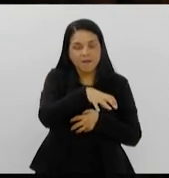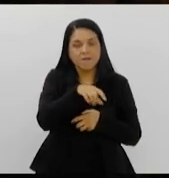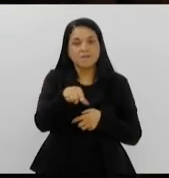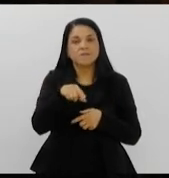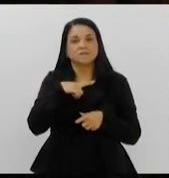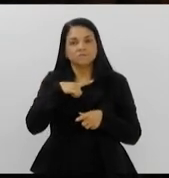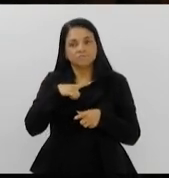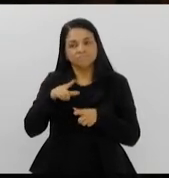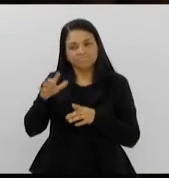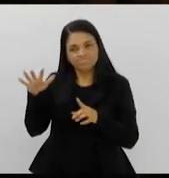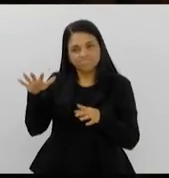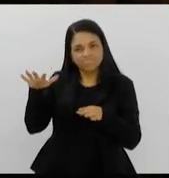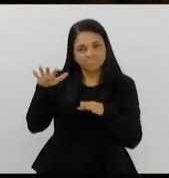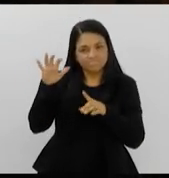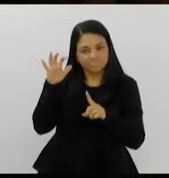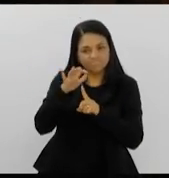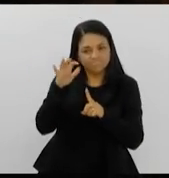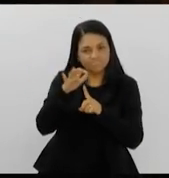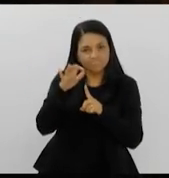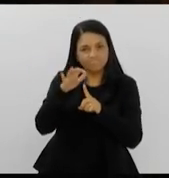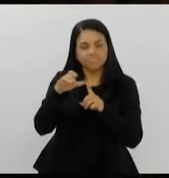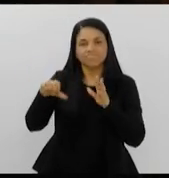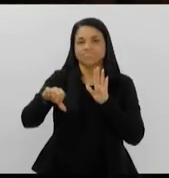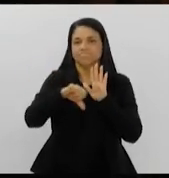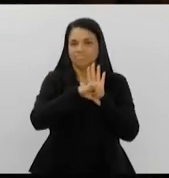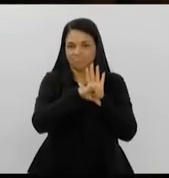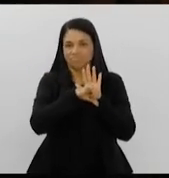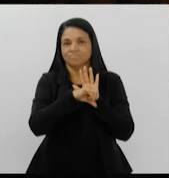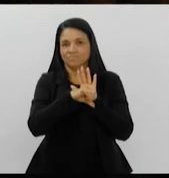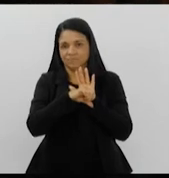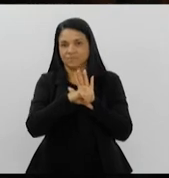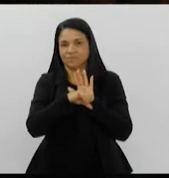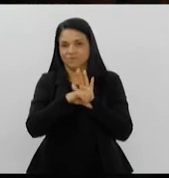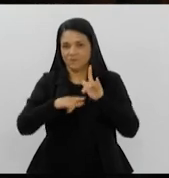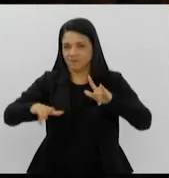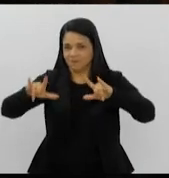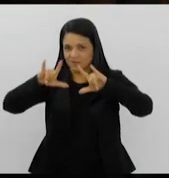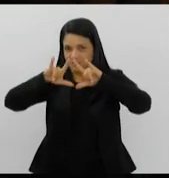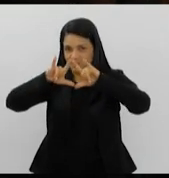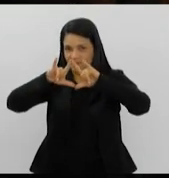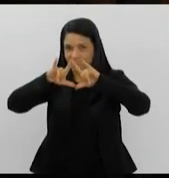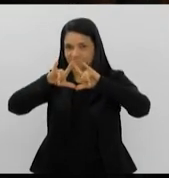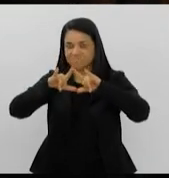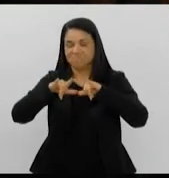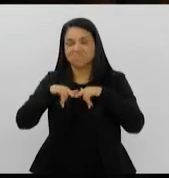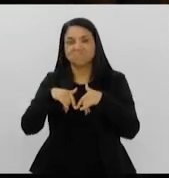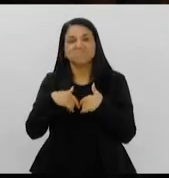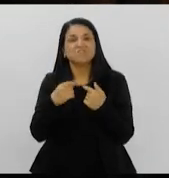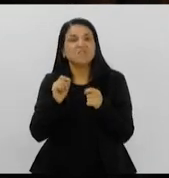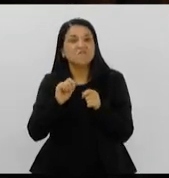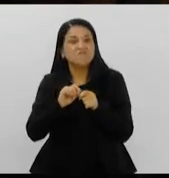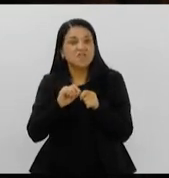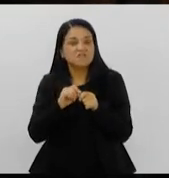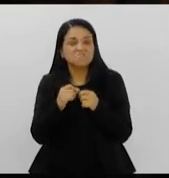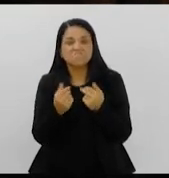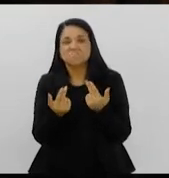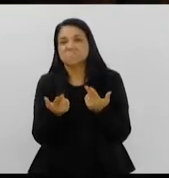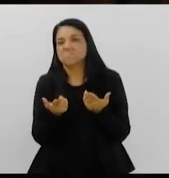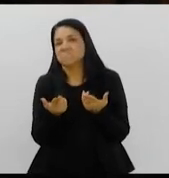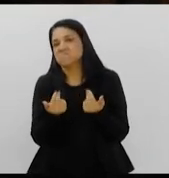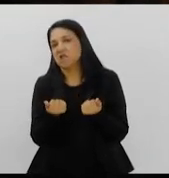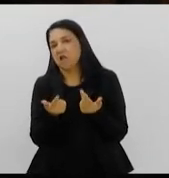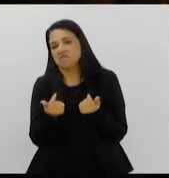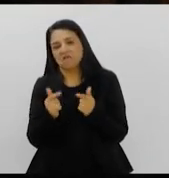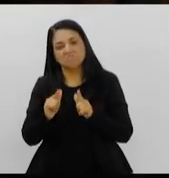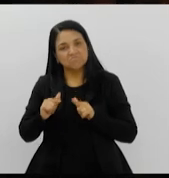essas opressões desses marginais, e nada foi feito, nenhuma atitude foi